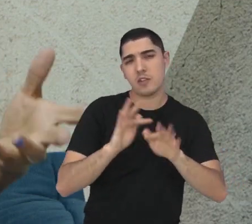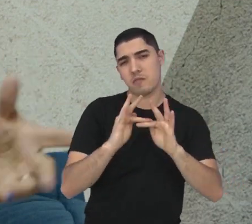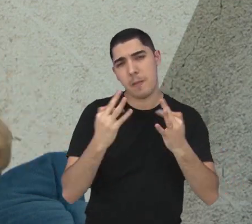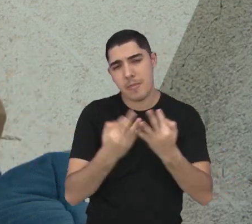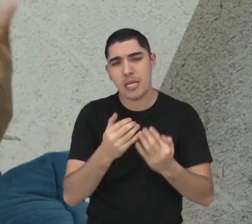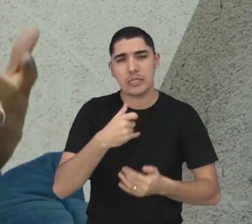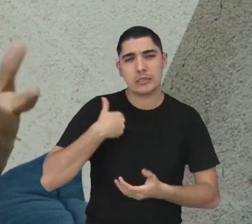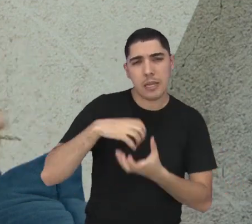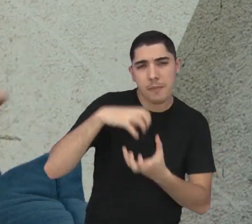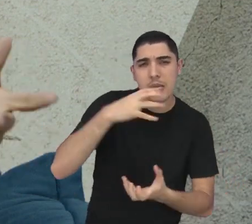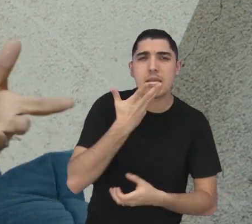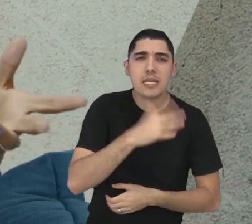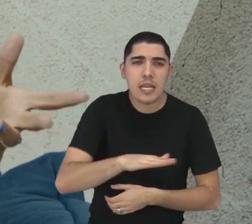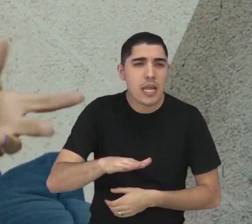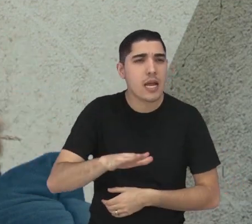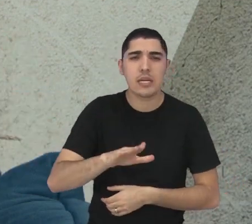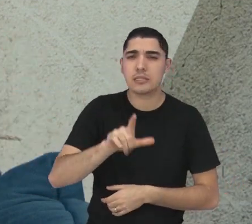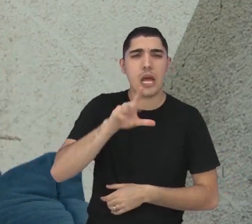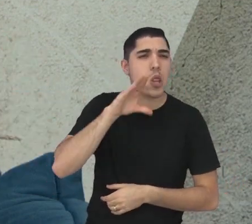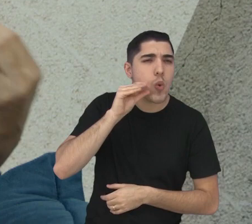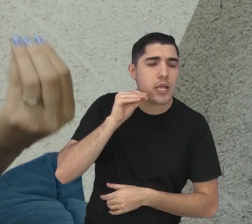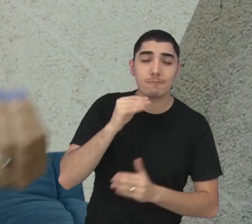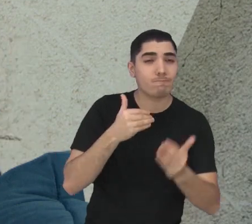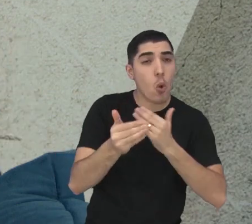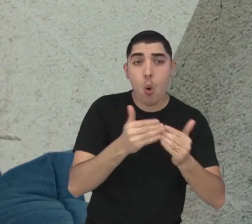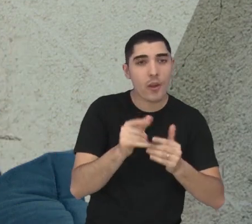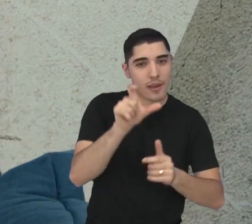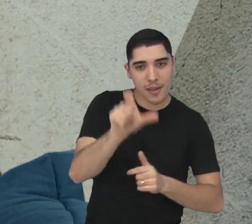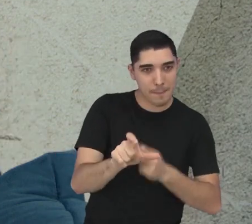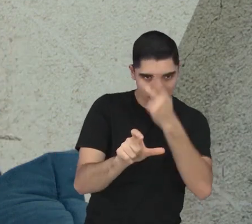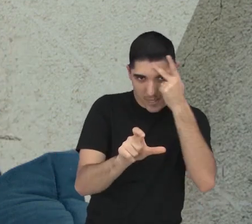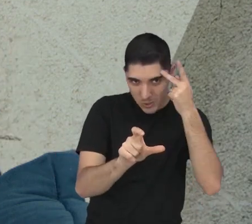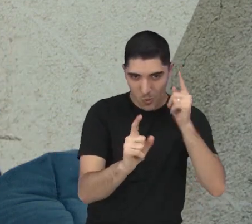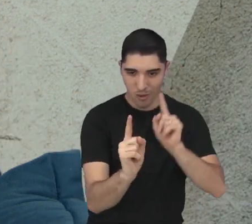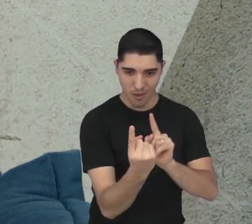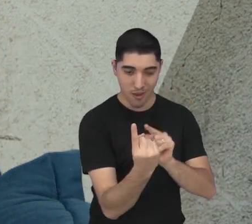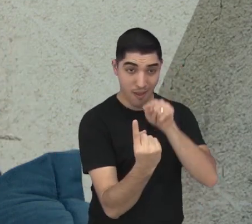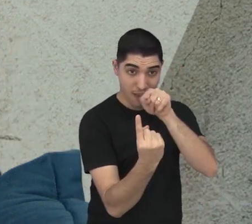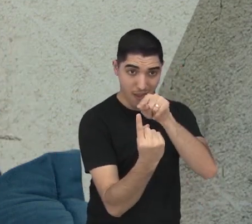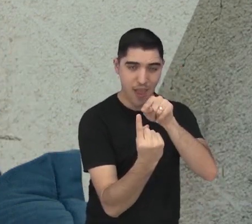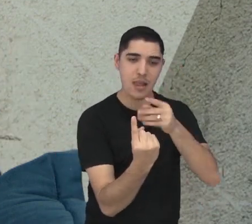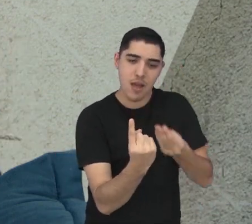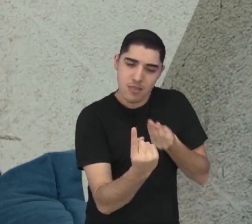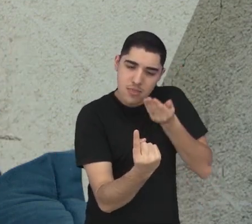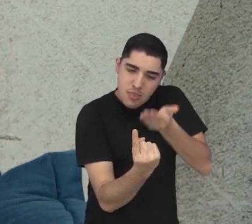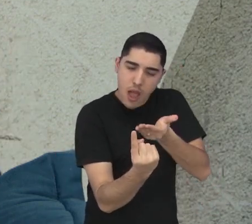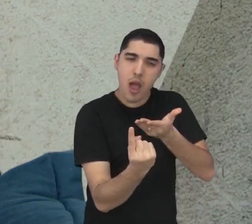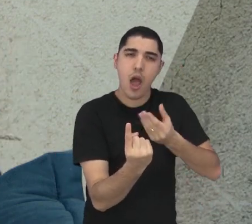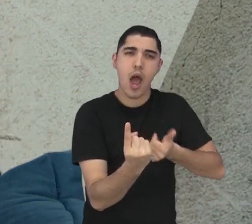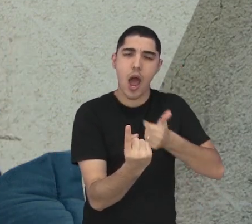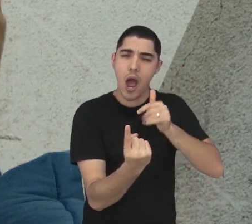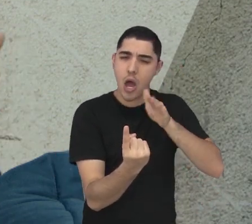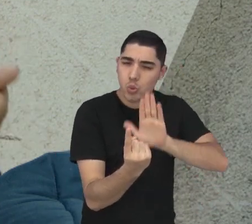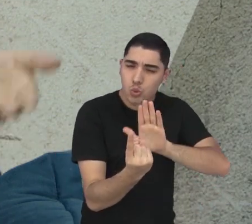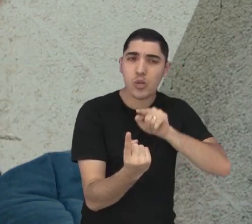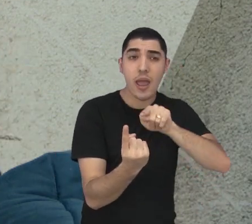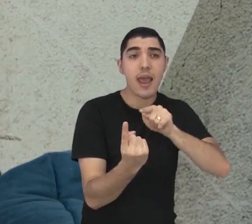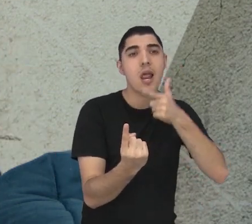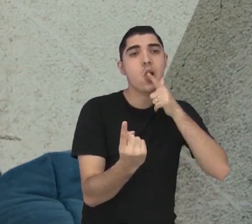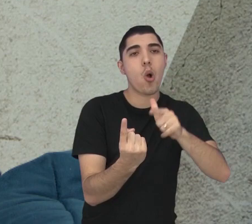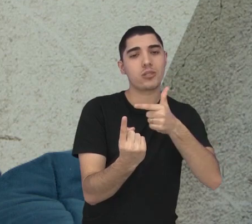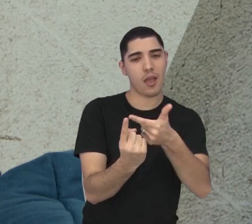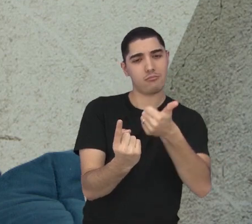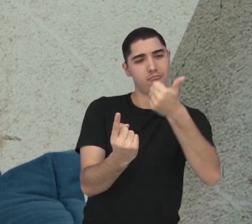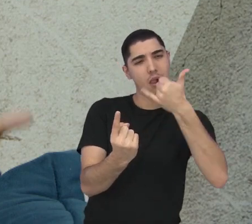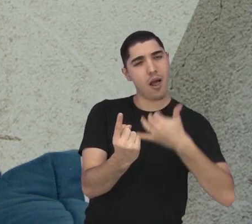a família, o idoso, a criança, o adolescente, que a gente estiver atendendo, favorecer com que eles também